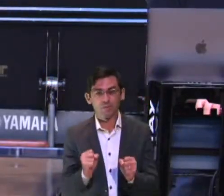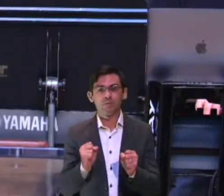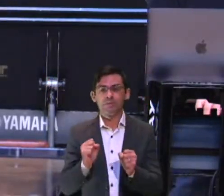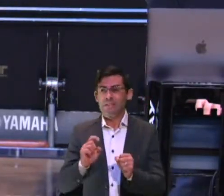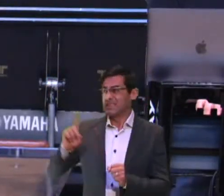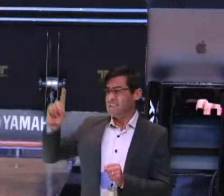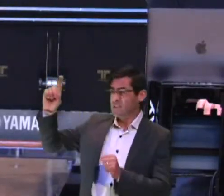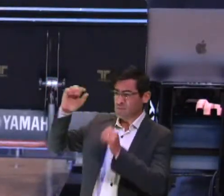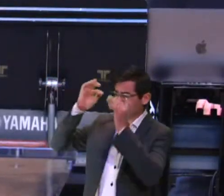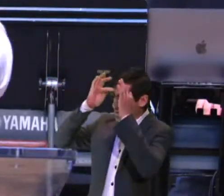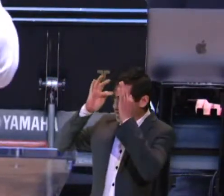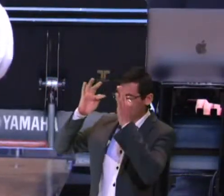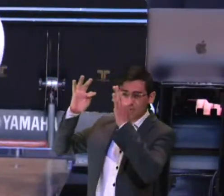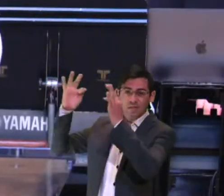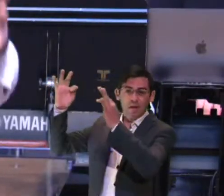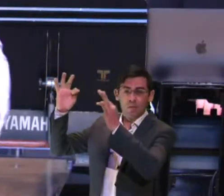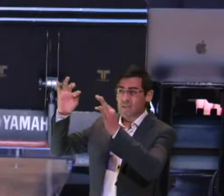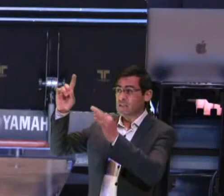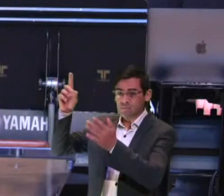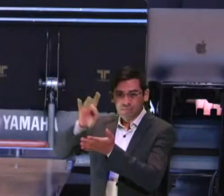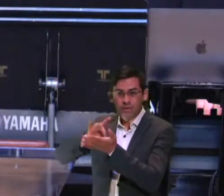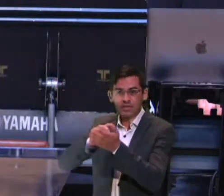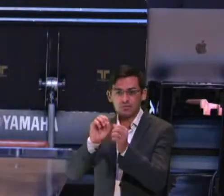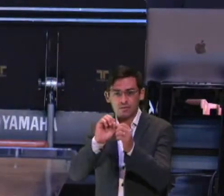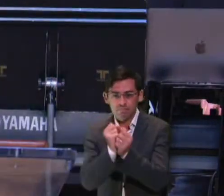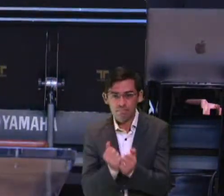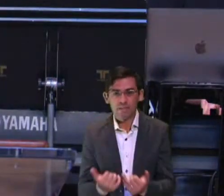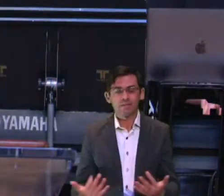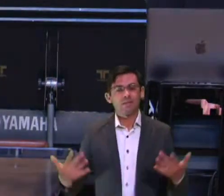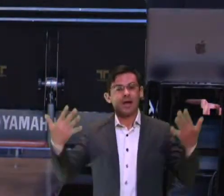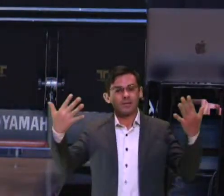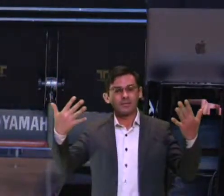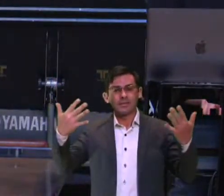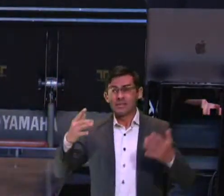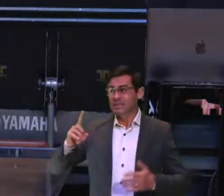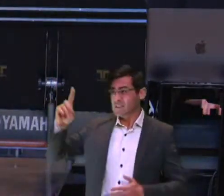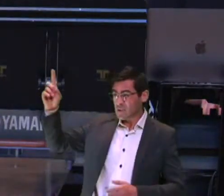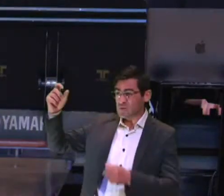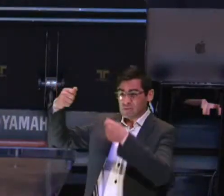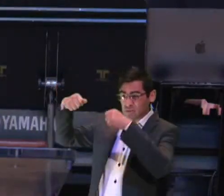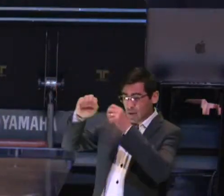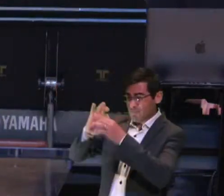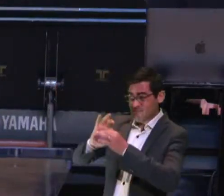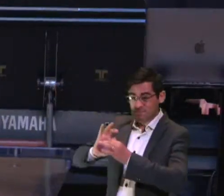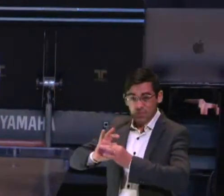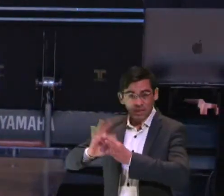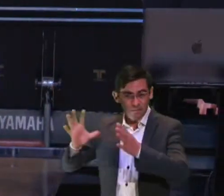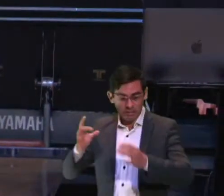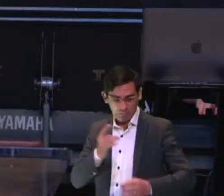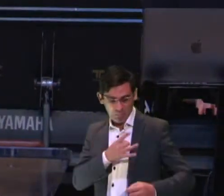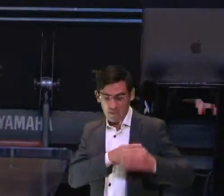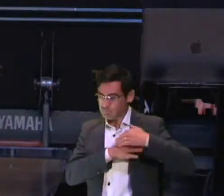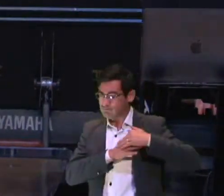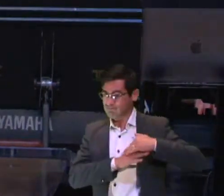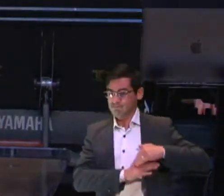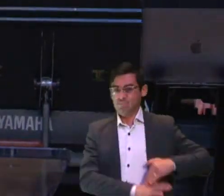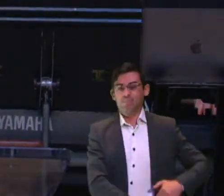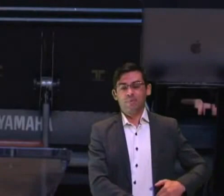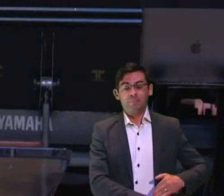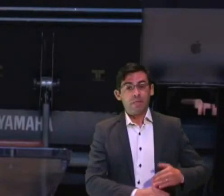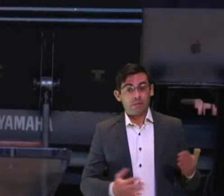Deus fiel, Ele é Deus que abre o mar, Ele é Deus que sim nos liberta dos nossos medos. E nesse